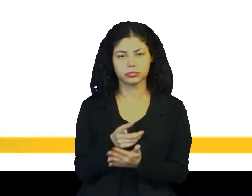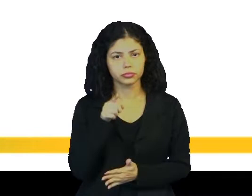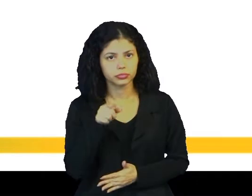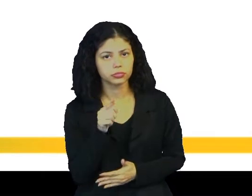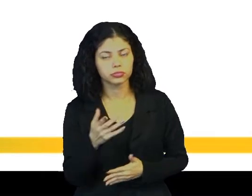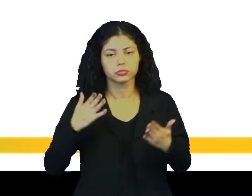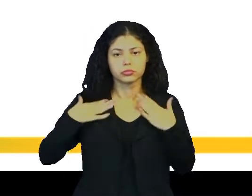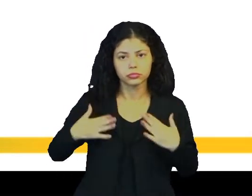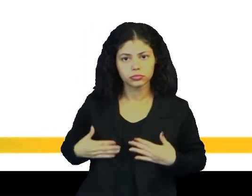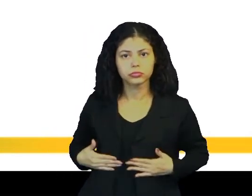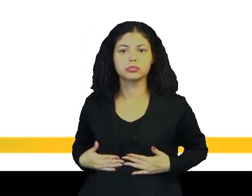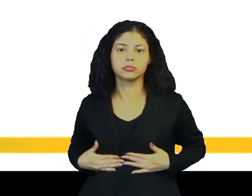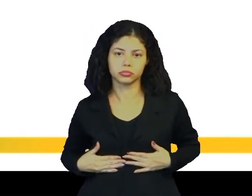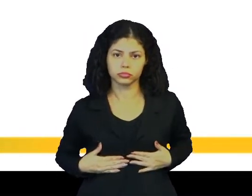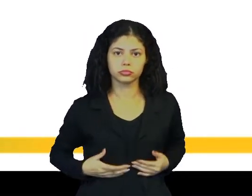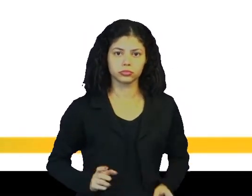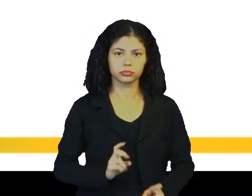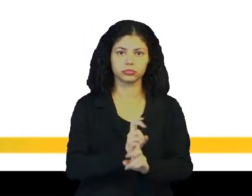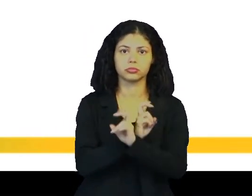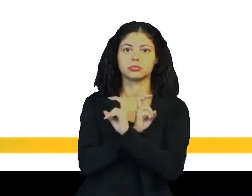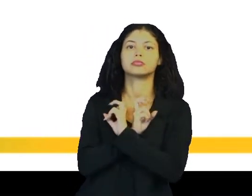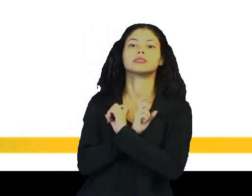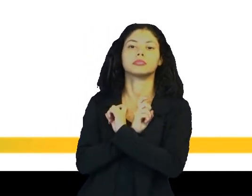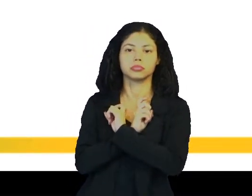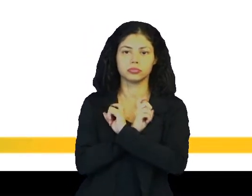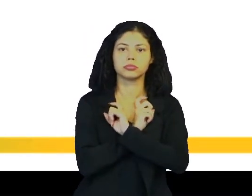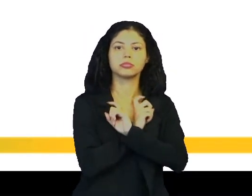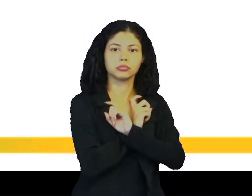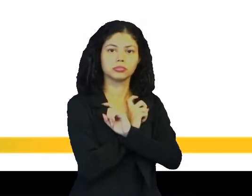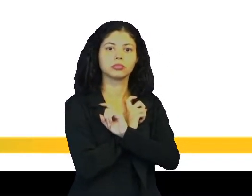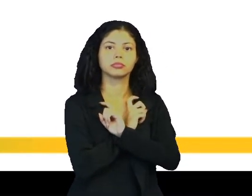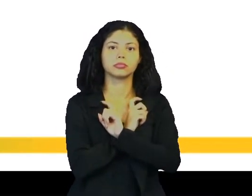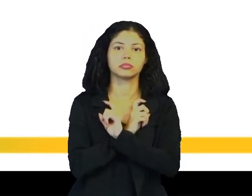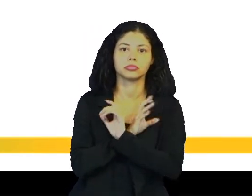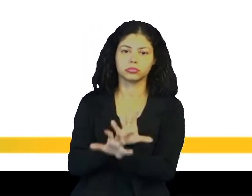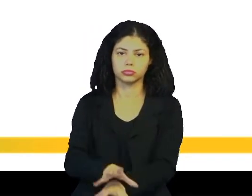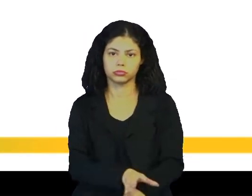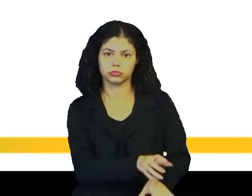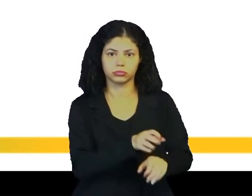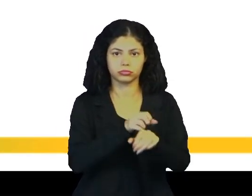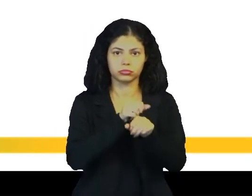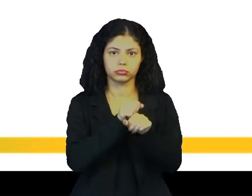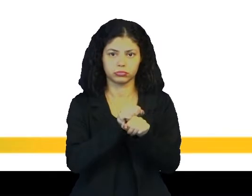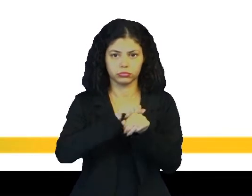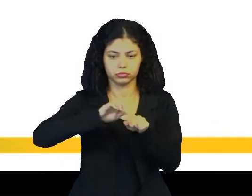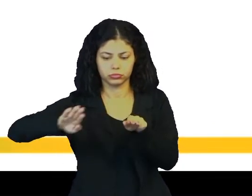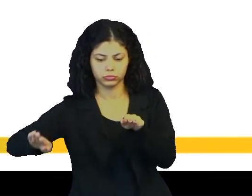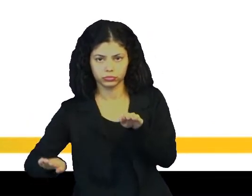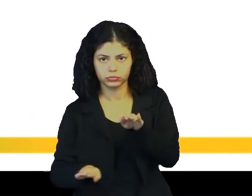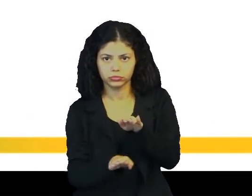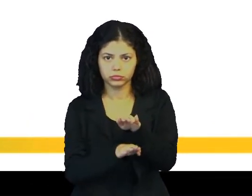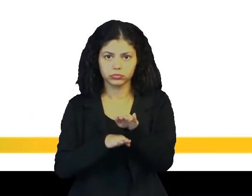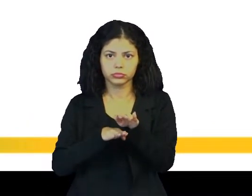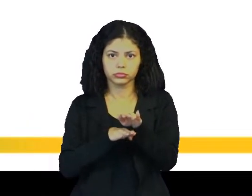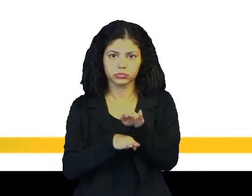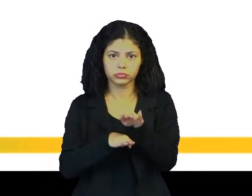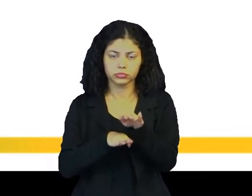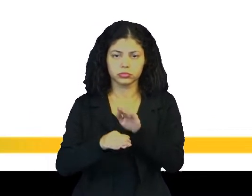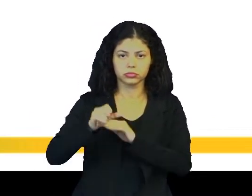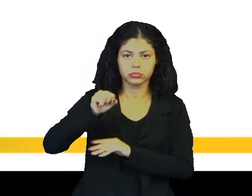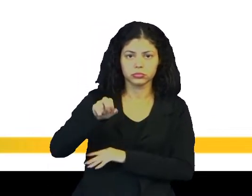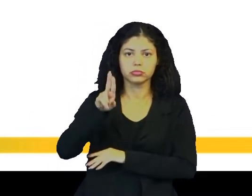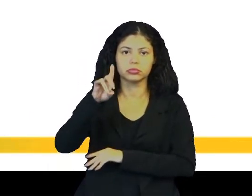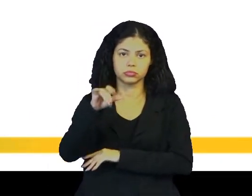do corpo de um faraó para levar para o submundo. Então, essa já é uma das características,